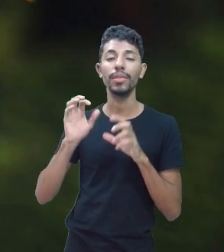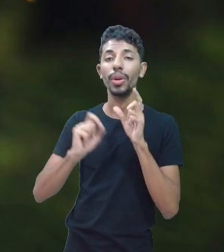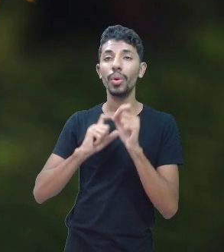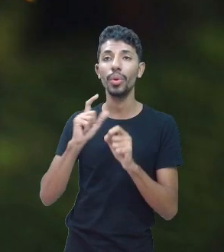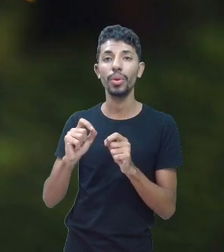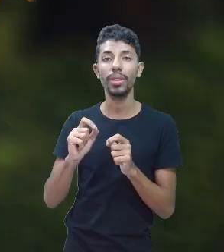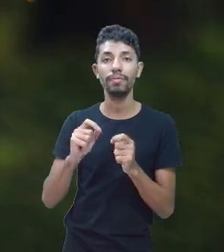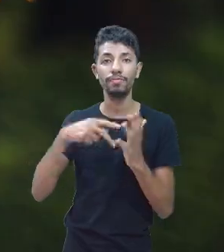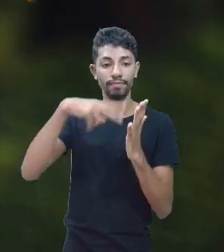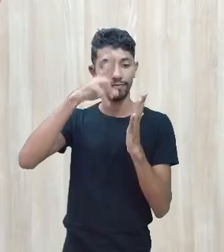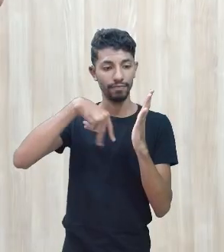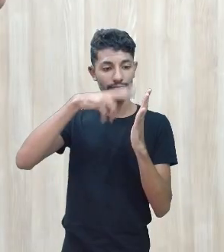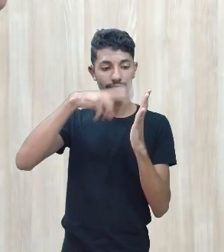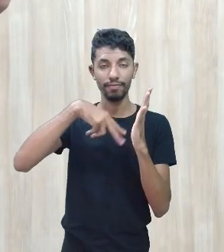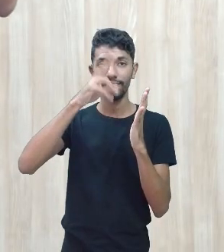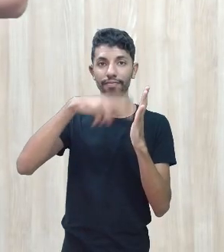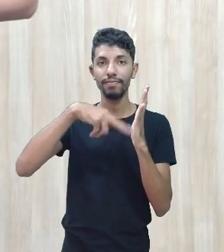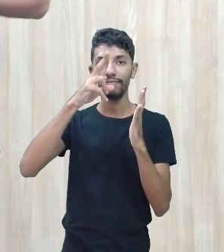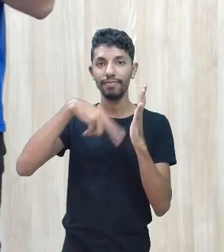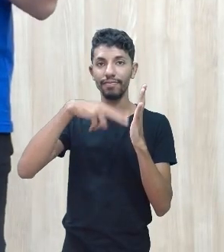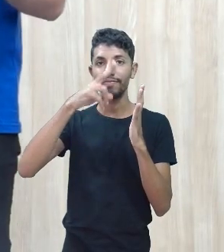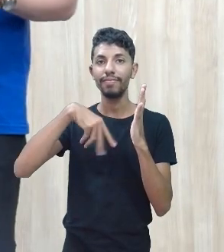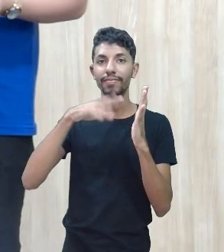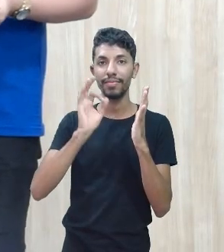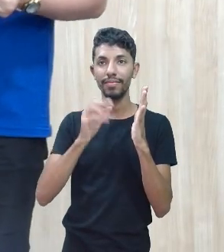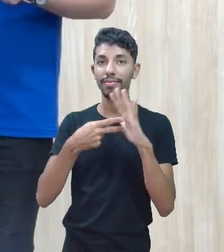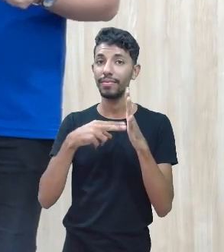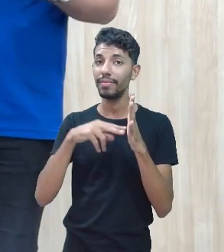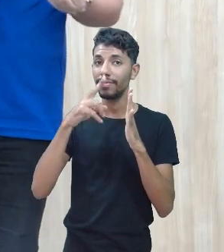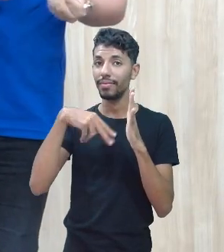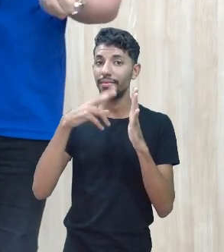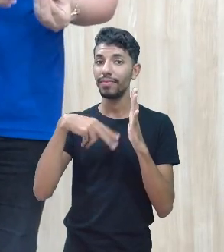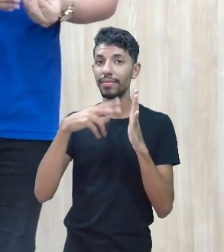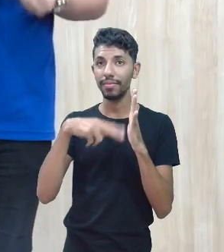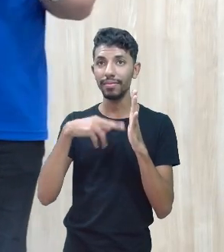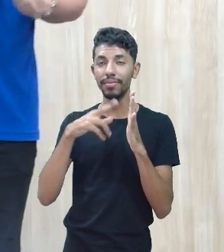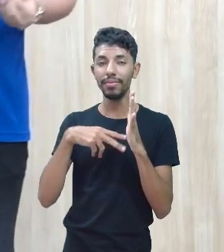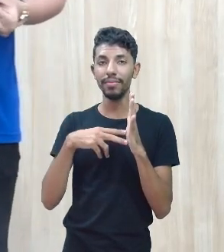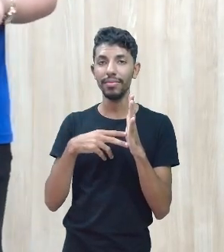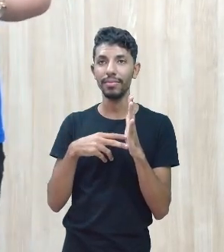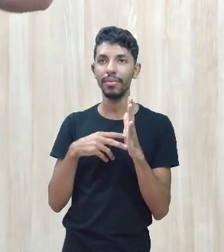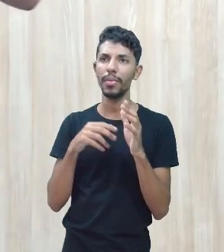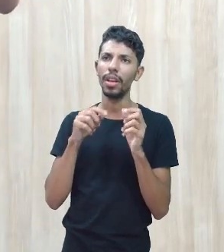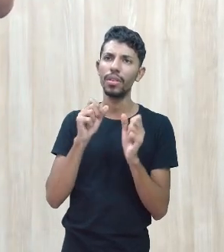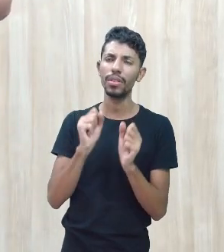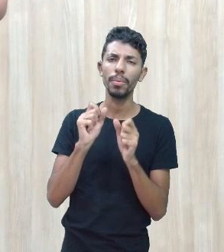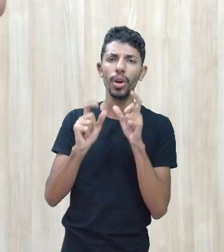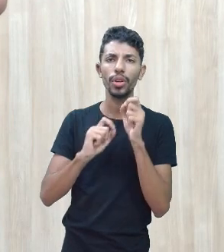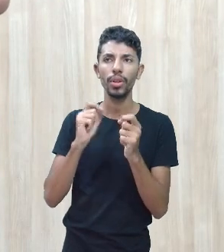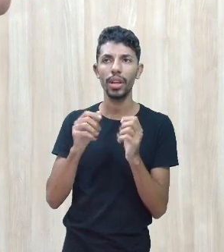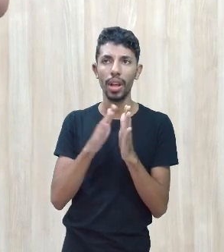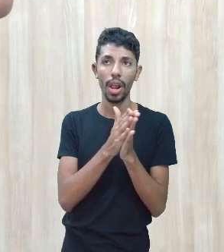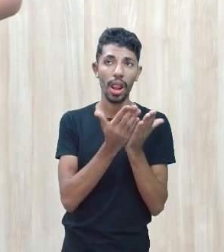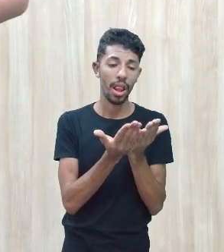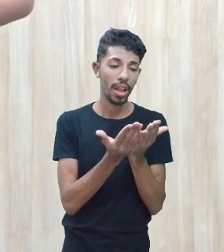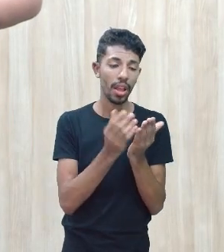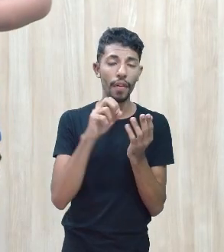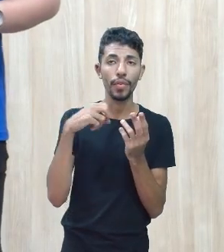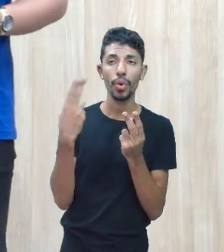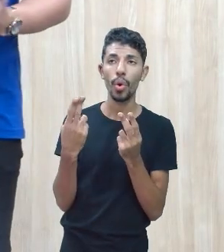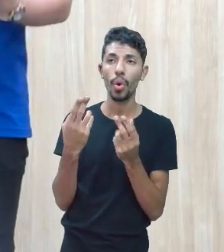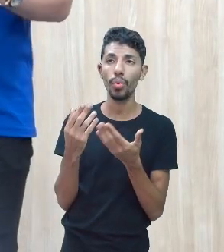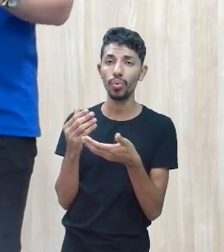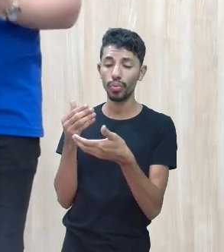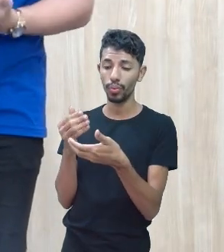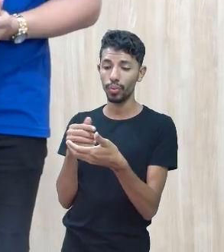verbo é leitura, tá bom? Você vai ler, leitura aí. Reading você pode ler através de um livro, você pode ler